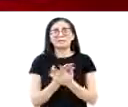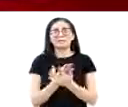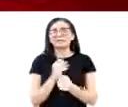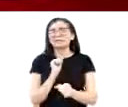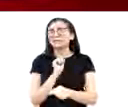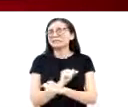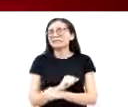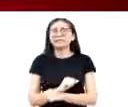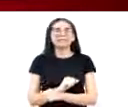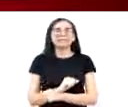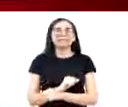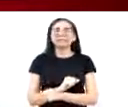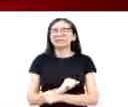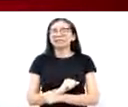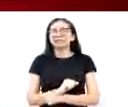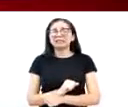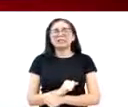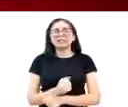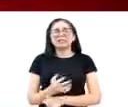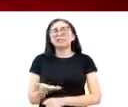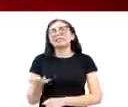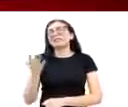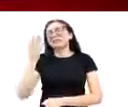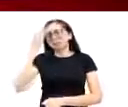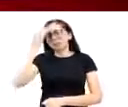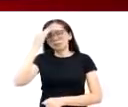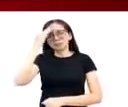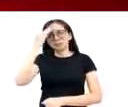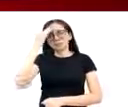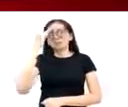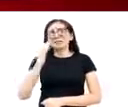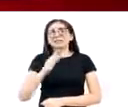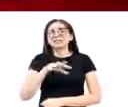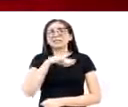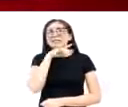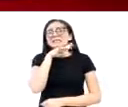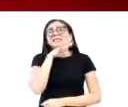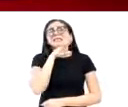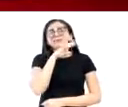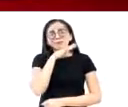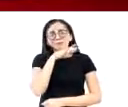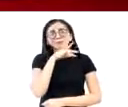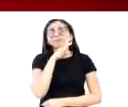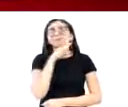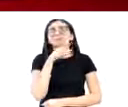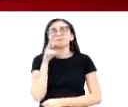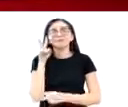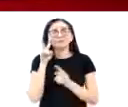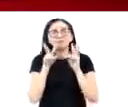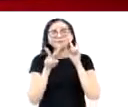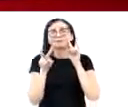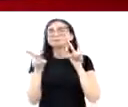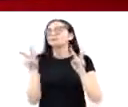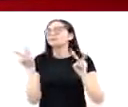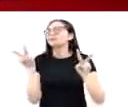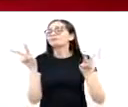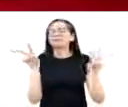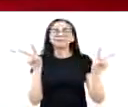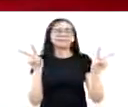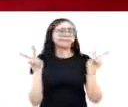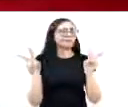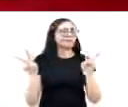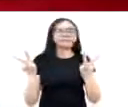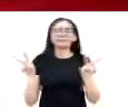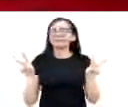vida, sentiu aquela dor, aquele vazio, que é vivenciar uma escola sem a